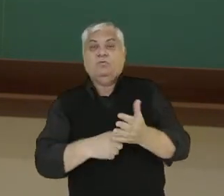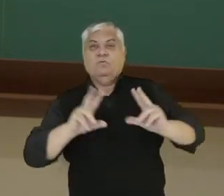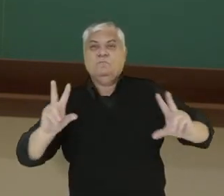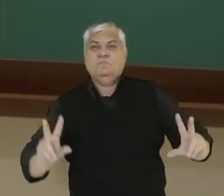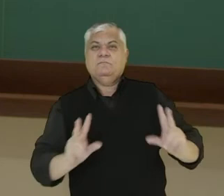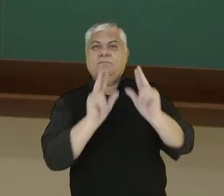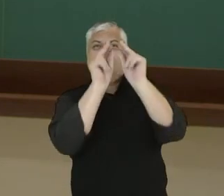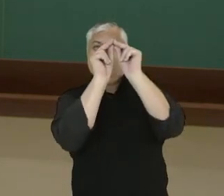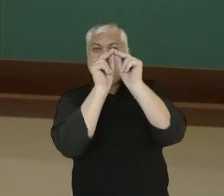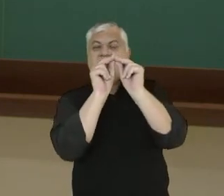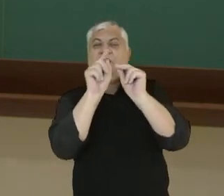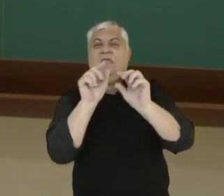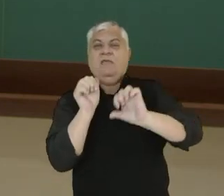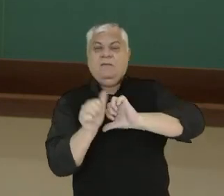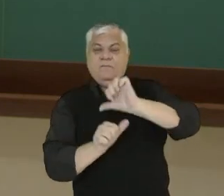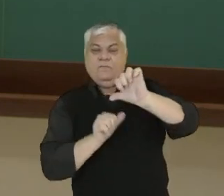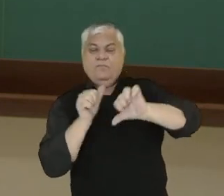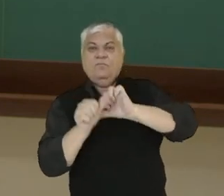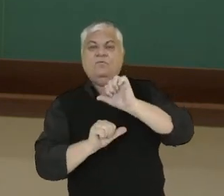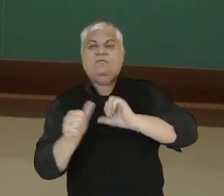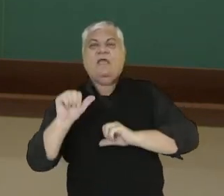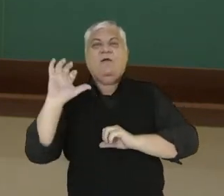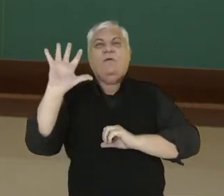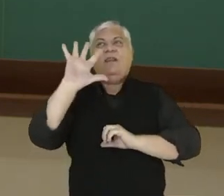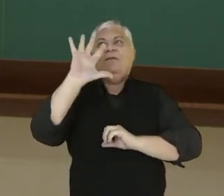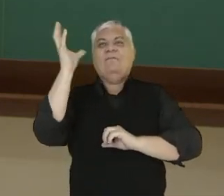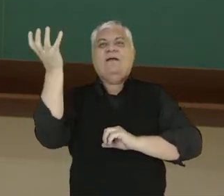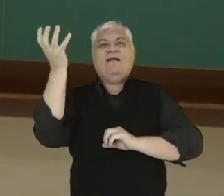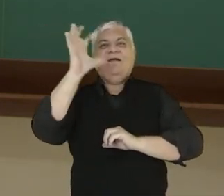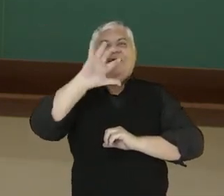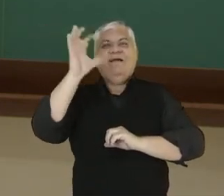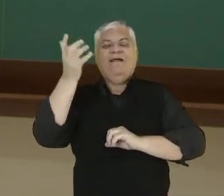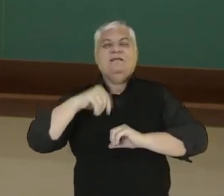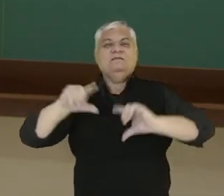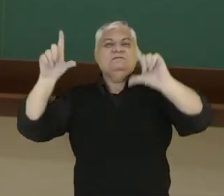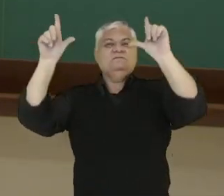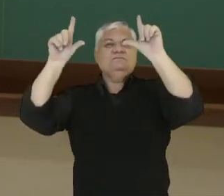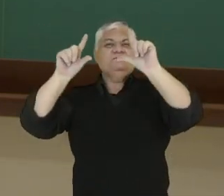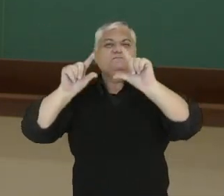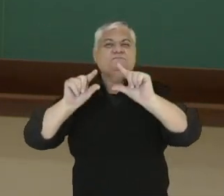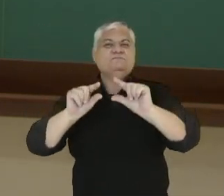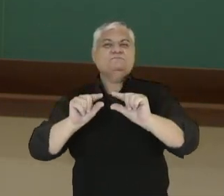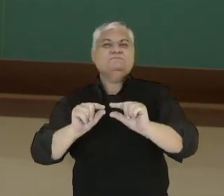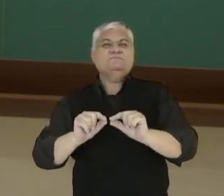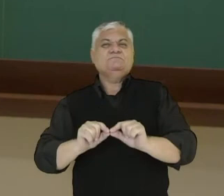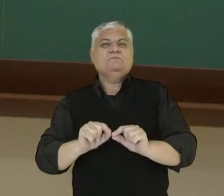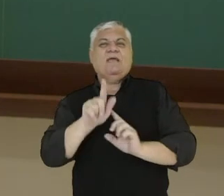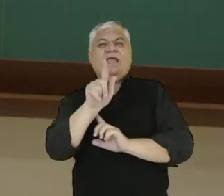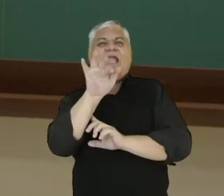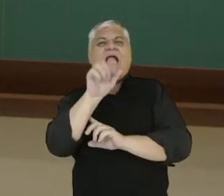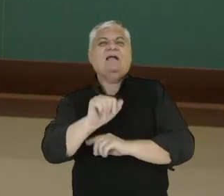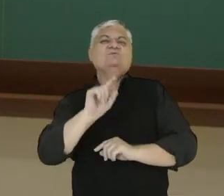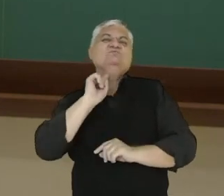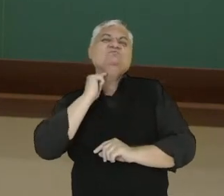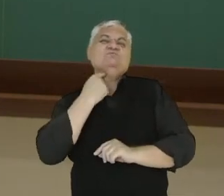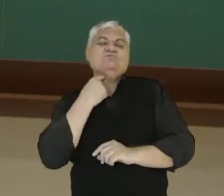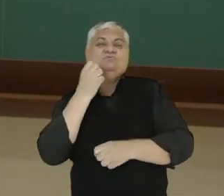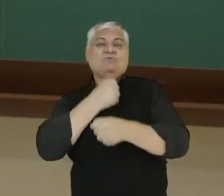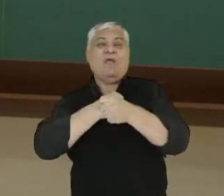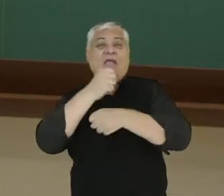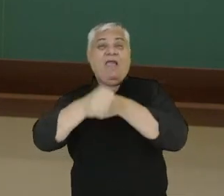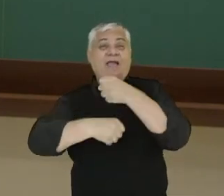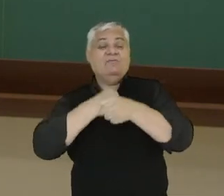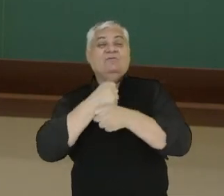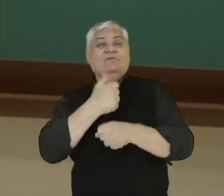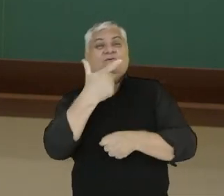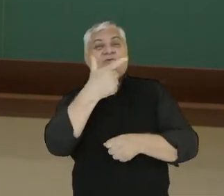dessa questão da mudança do clima, que busca reduzir a emissão de gases de efeito estufa a partir de 2020. E aí a